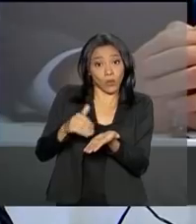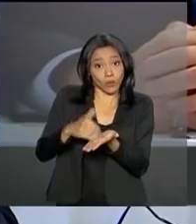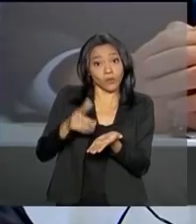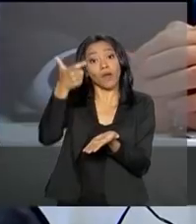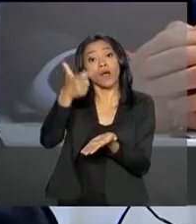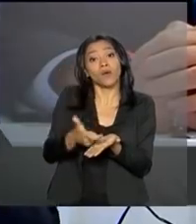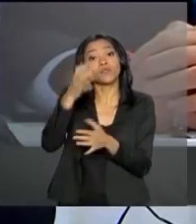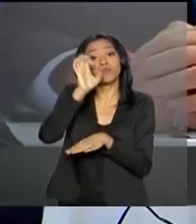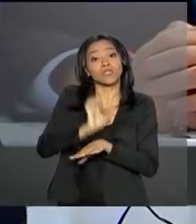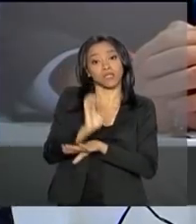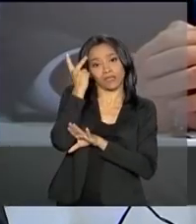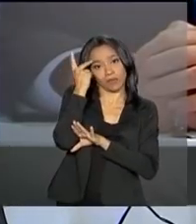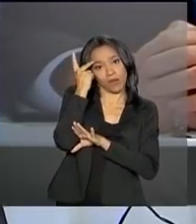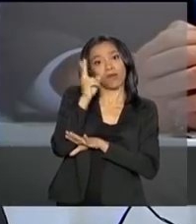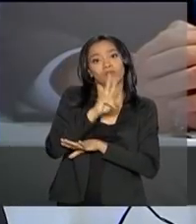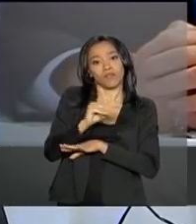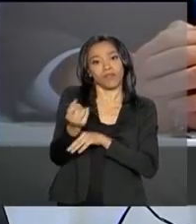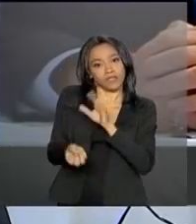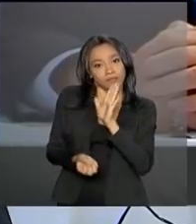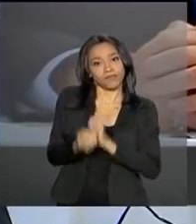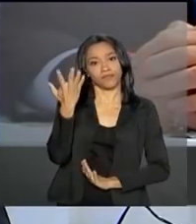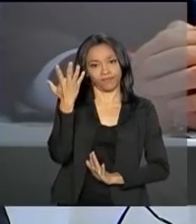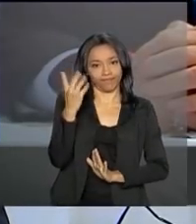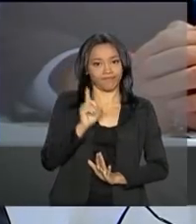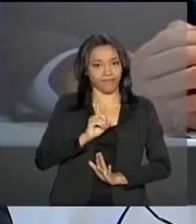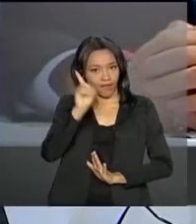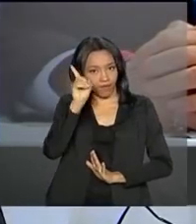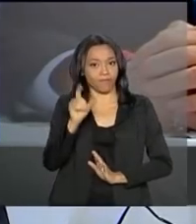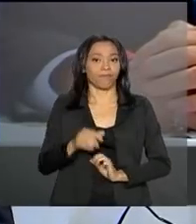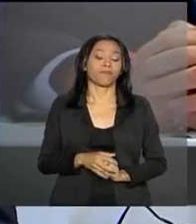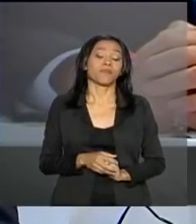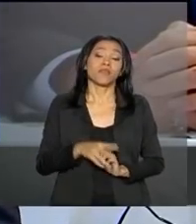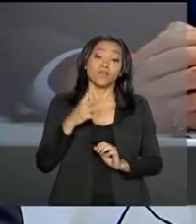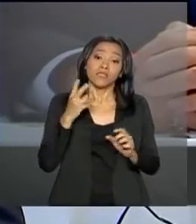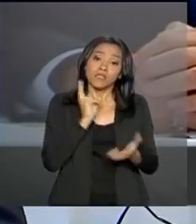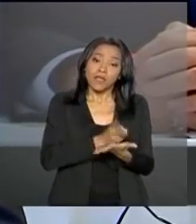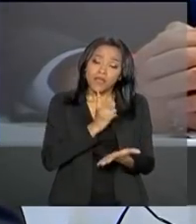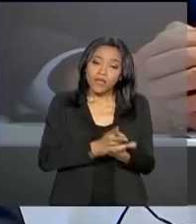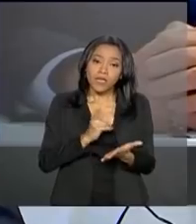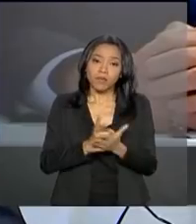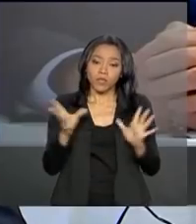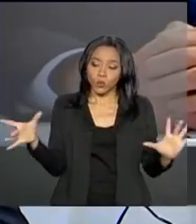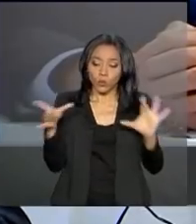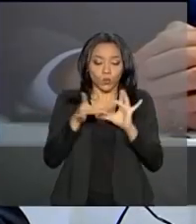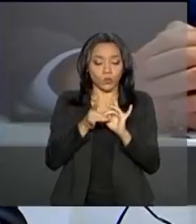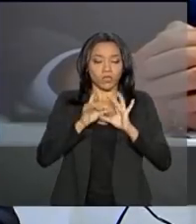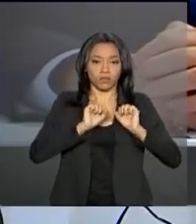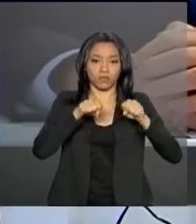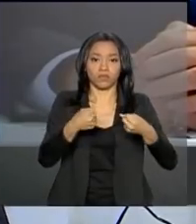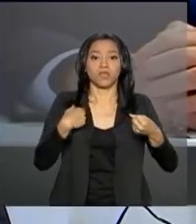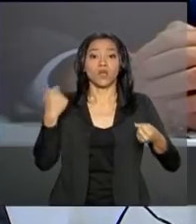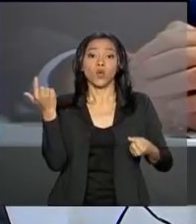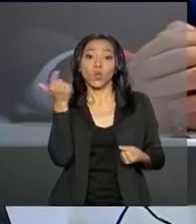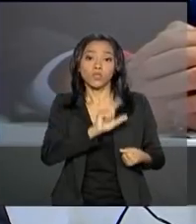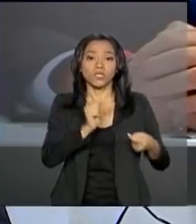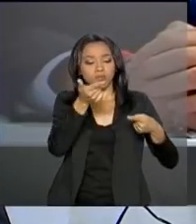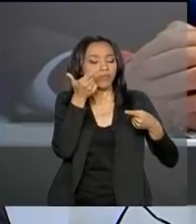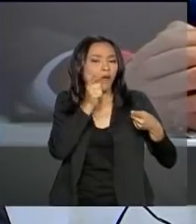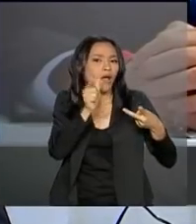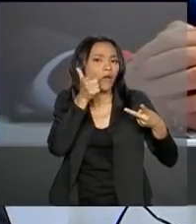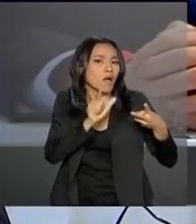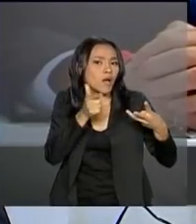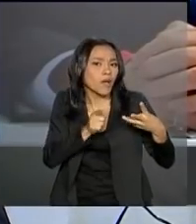são paulo precisamente no brasil meu estado sempre unir esforços também produzimos avanços significativos em